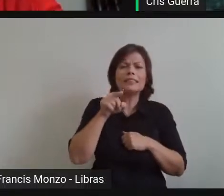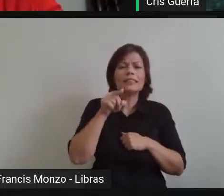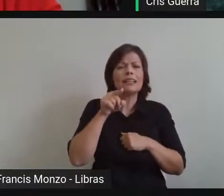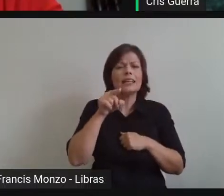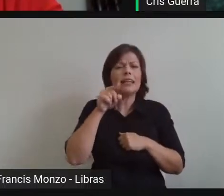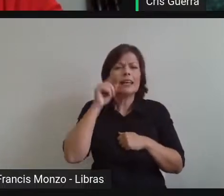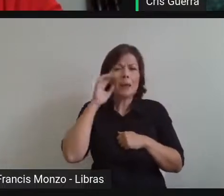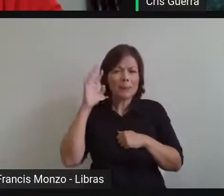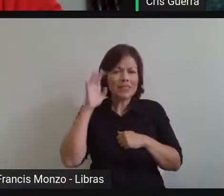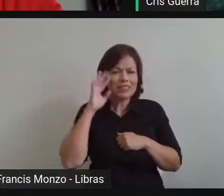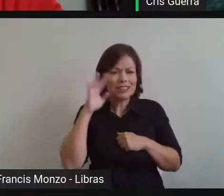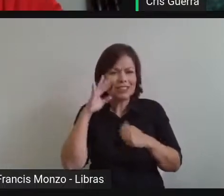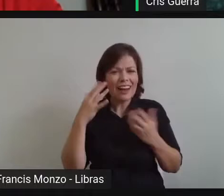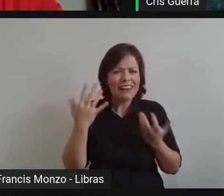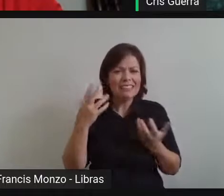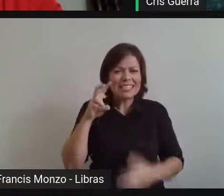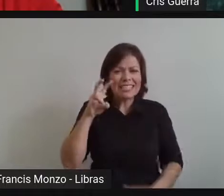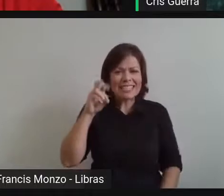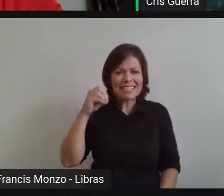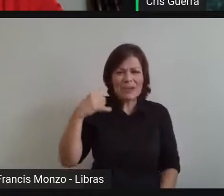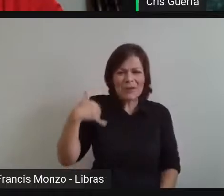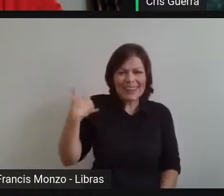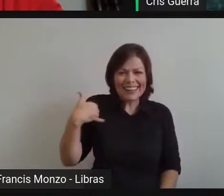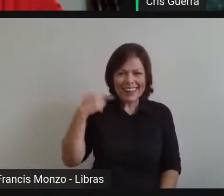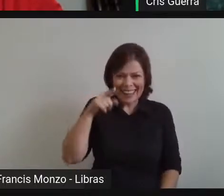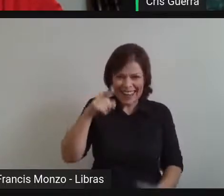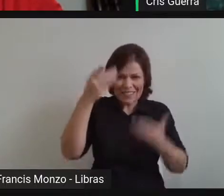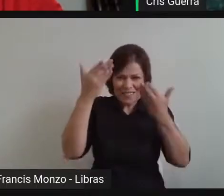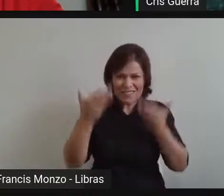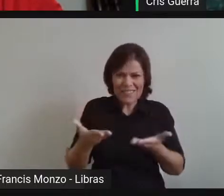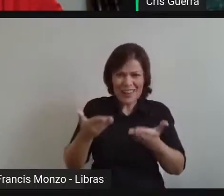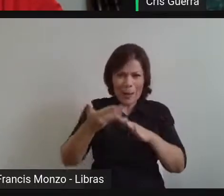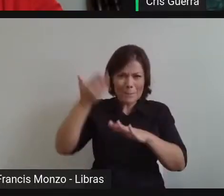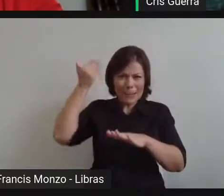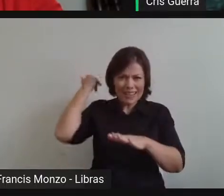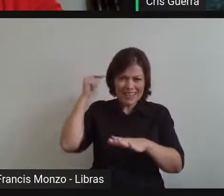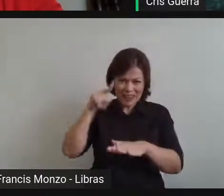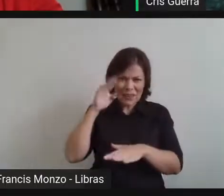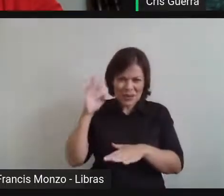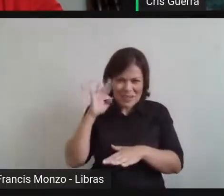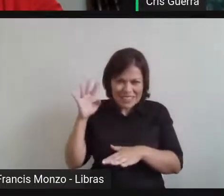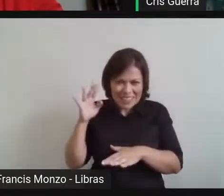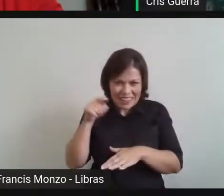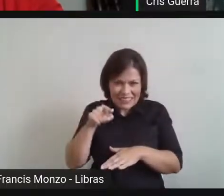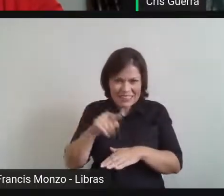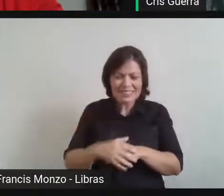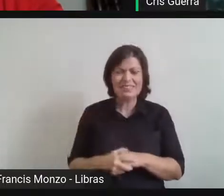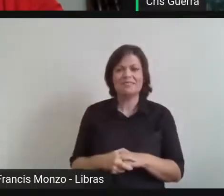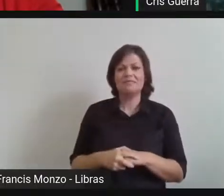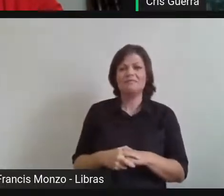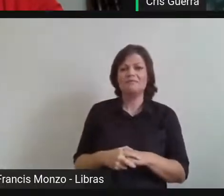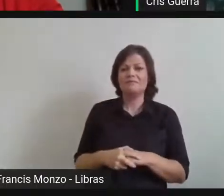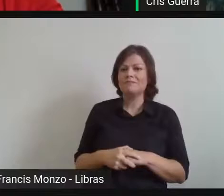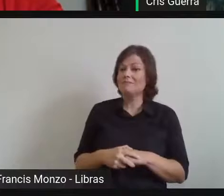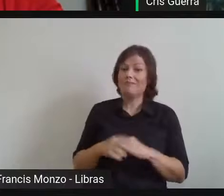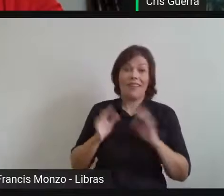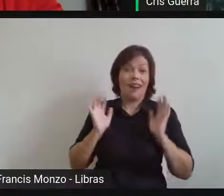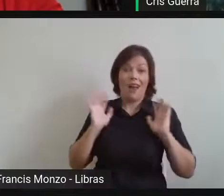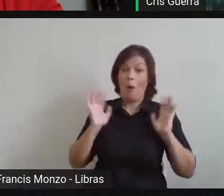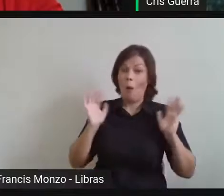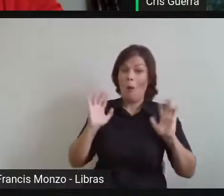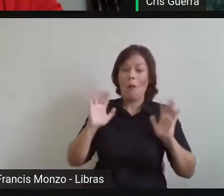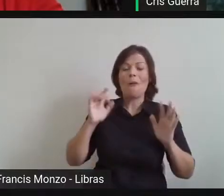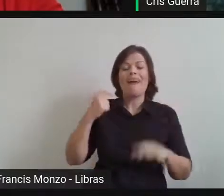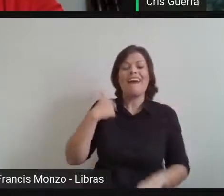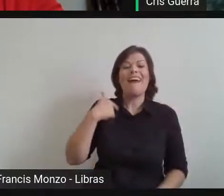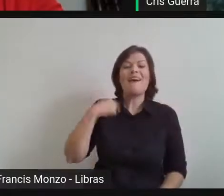dessa forma com 50 anos, quando você era criança? Não. Primeiro que assim, eu me imaginava com 30 anos, eu lembro